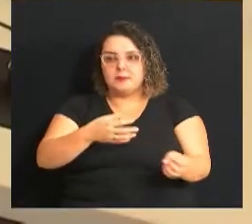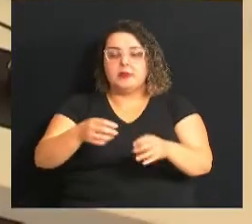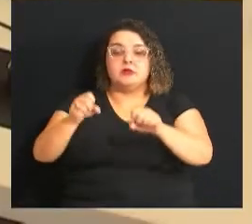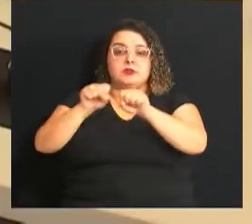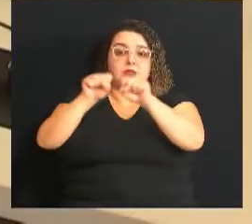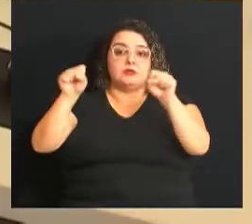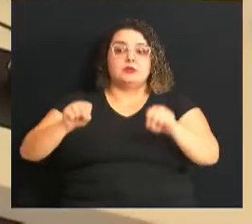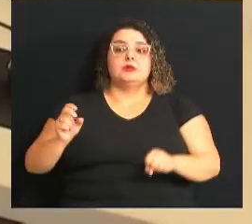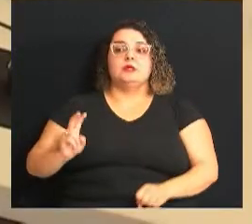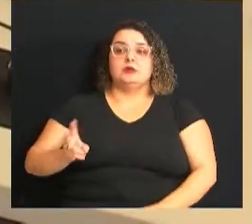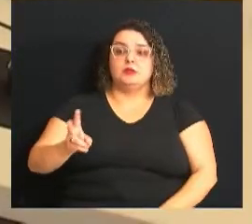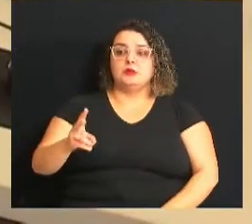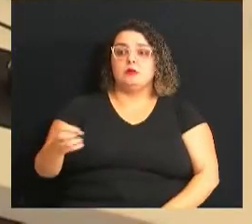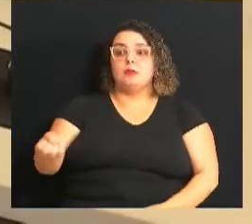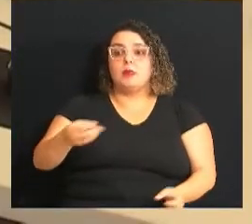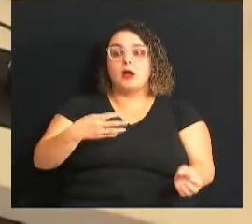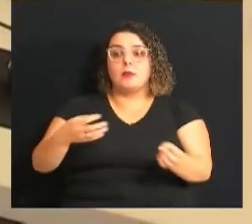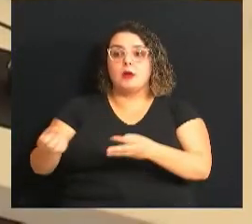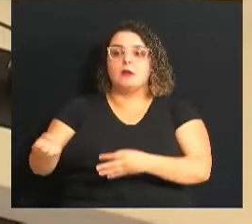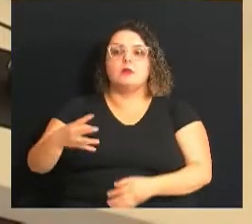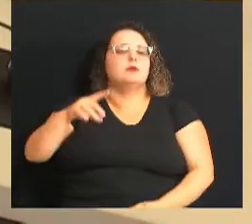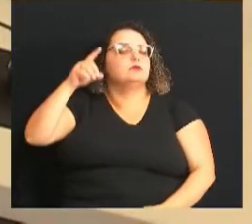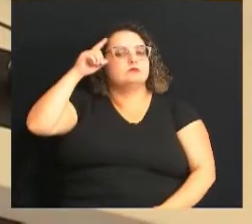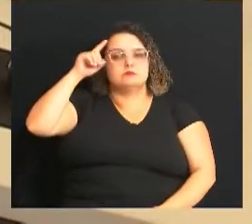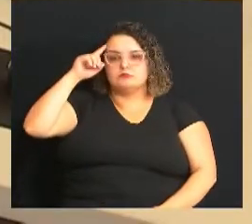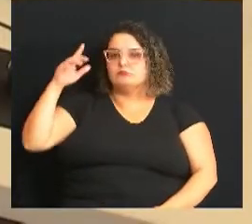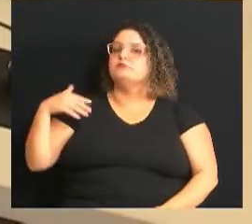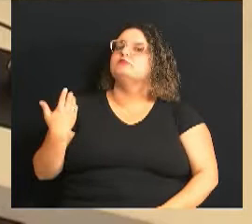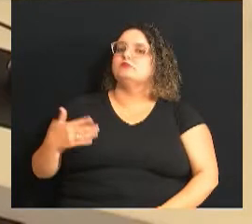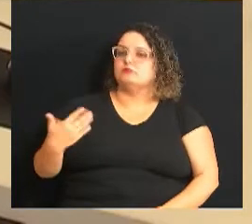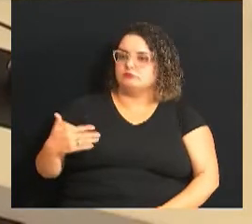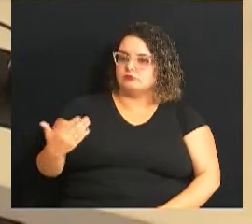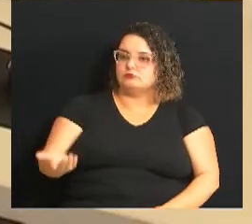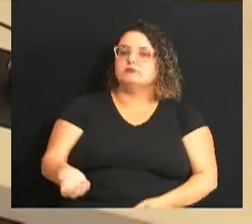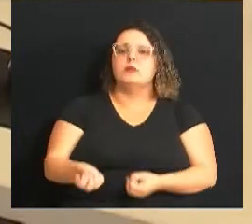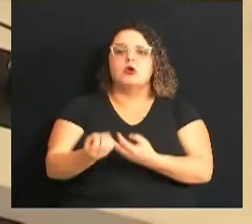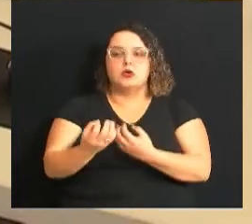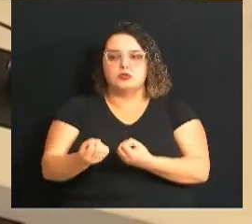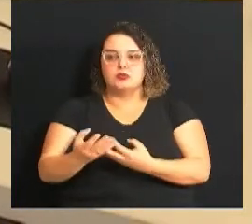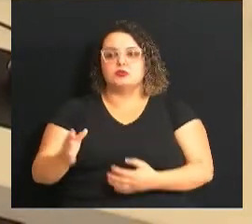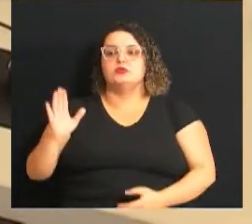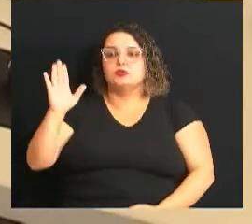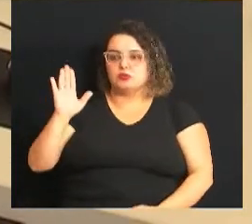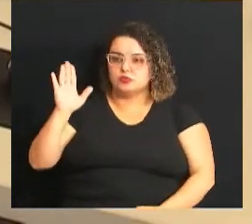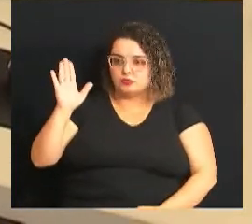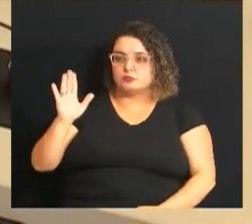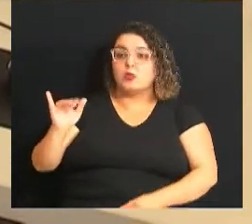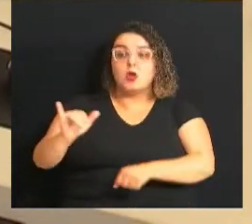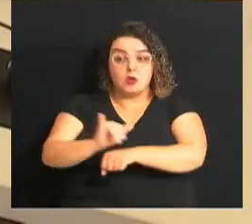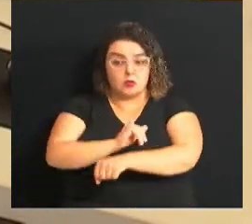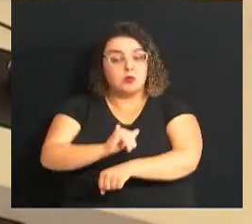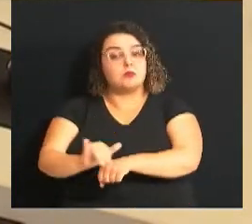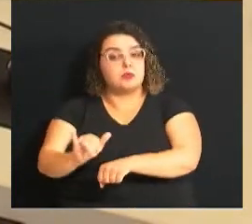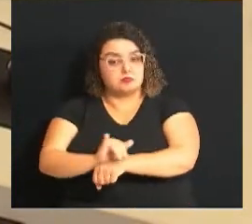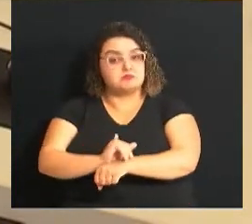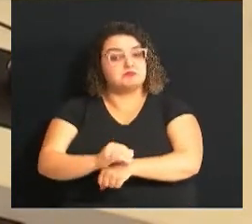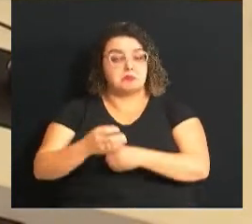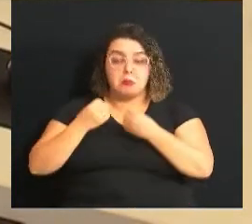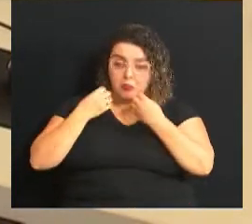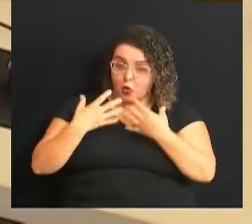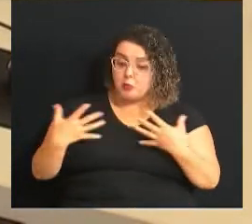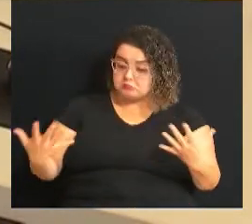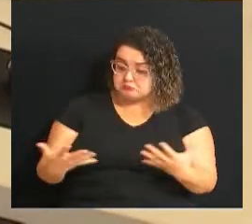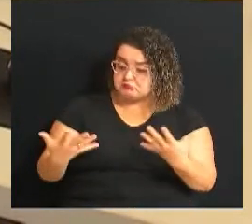sempre com atualizações recentes, diárias, das informações dos candidatos. É uma ferramenta bastante intuitiva de